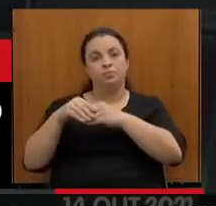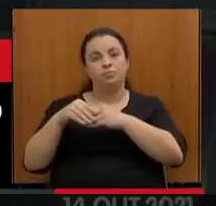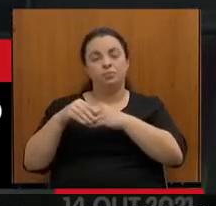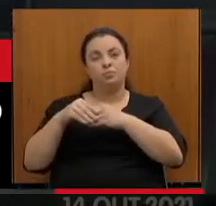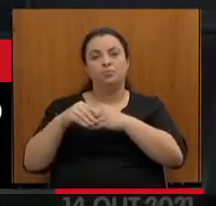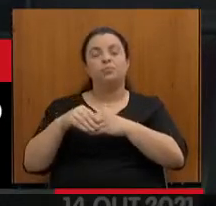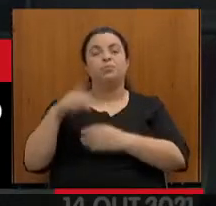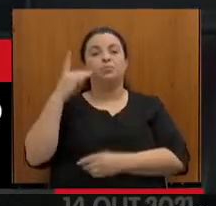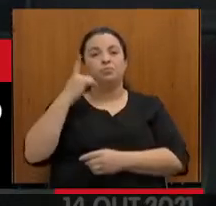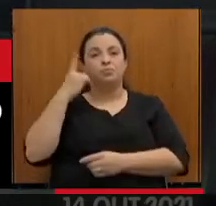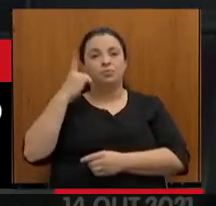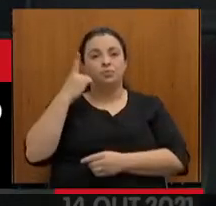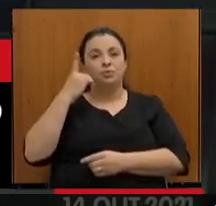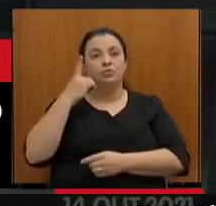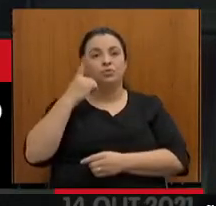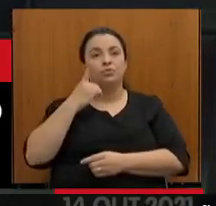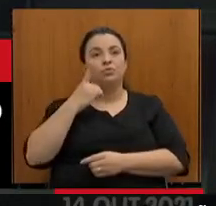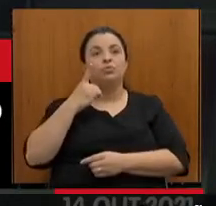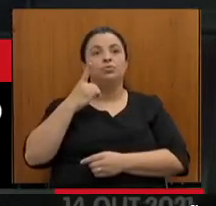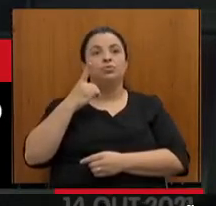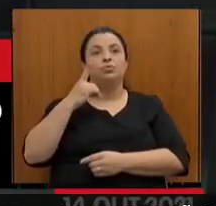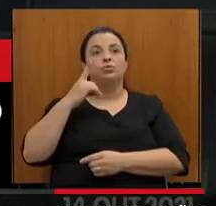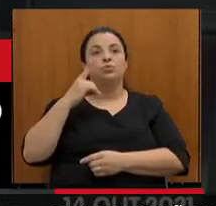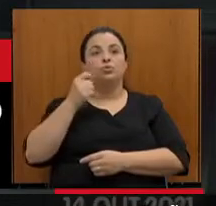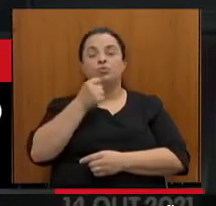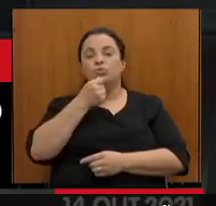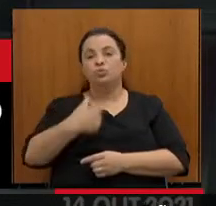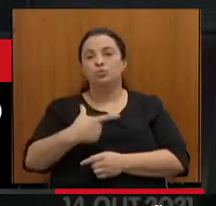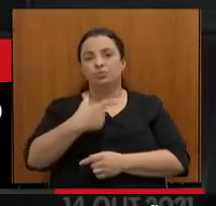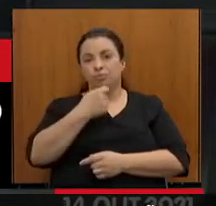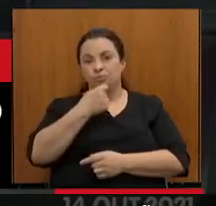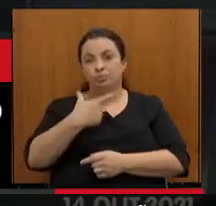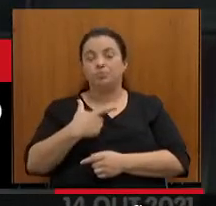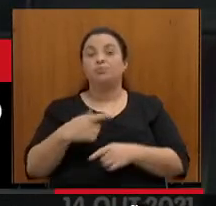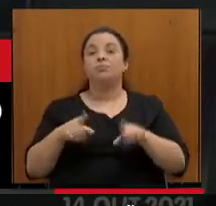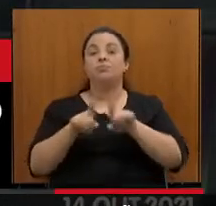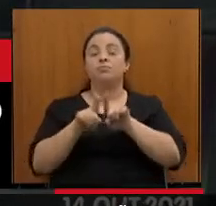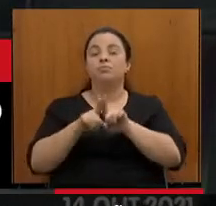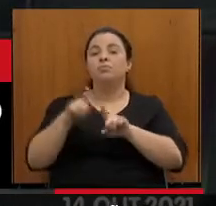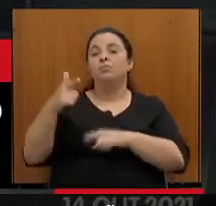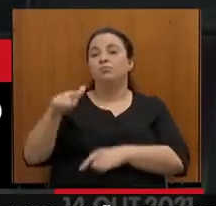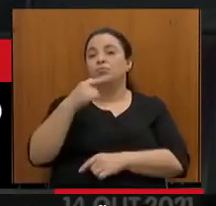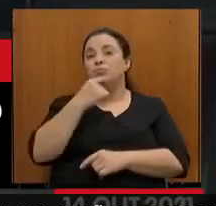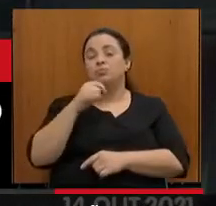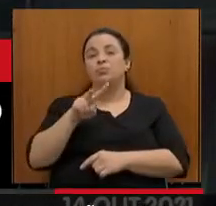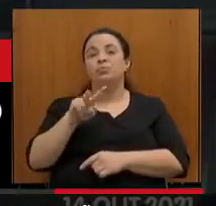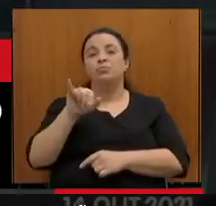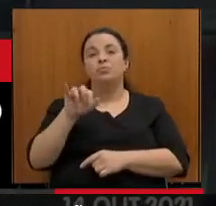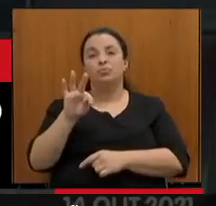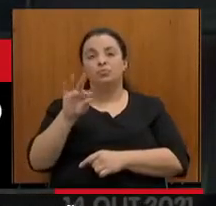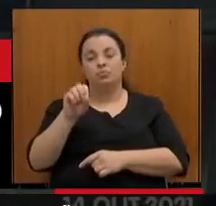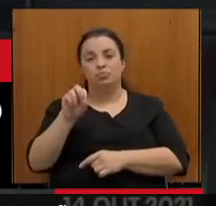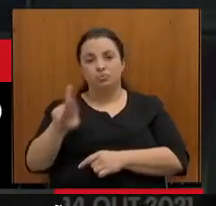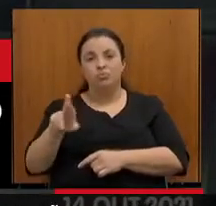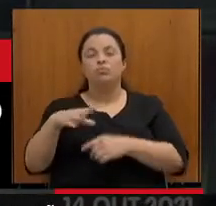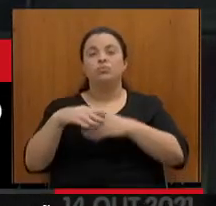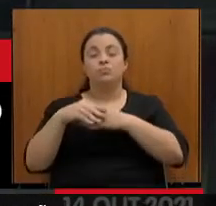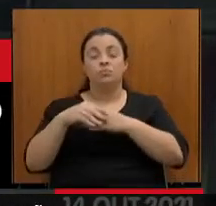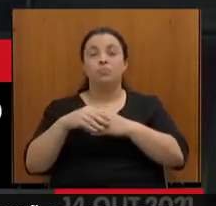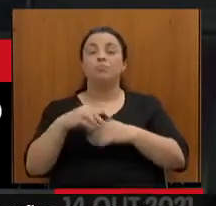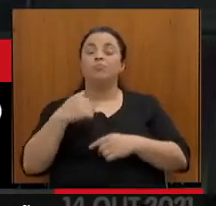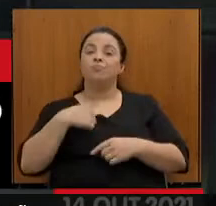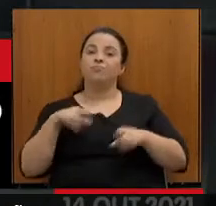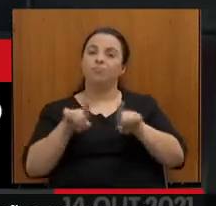João Vitor Xavier e também o senhor Vitor Grabois. E gostaria, primeiramente, de